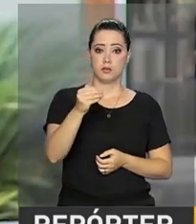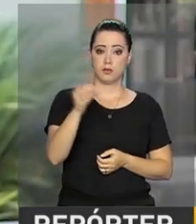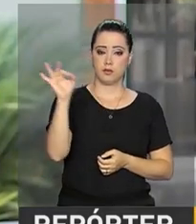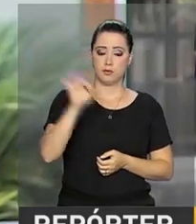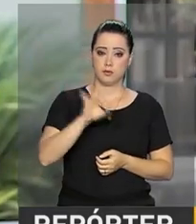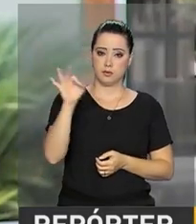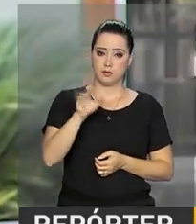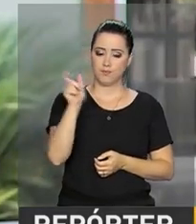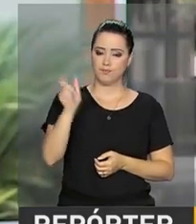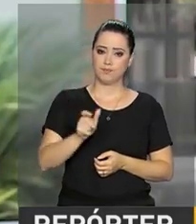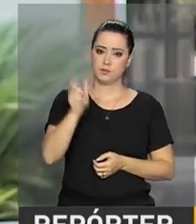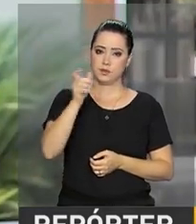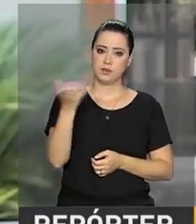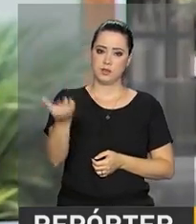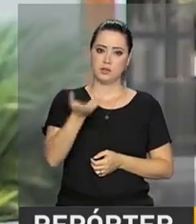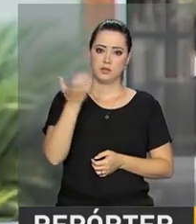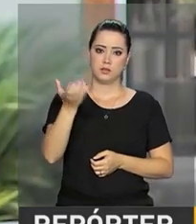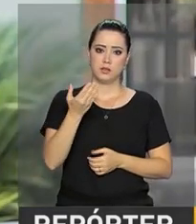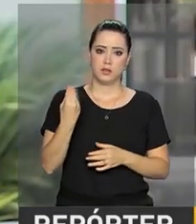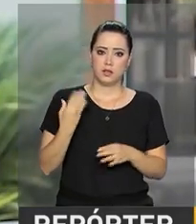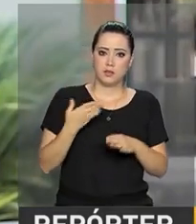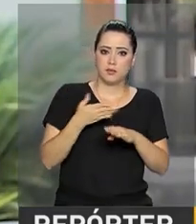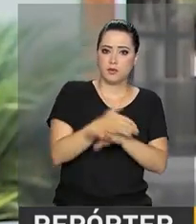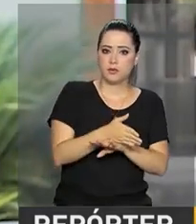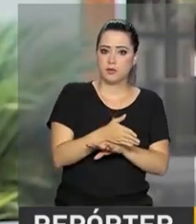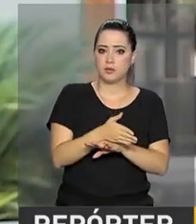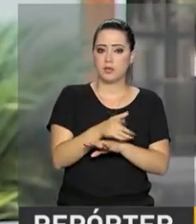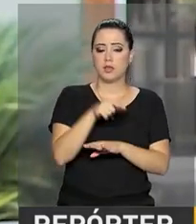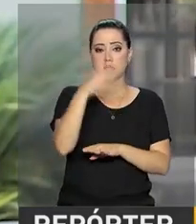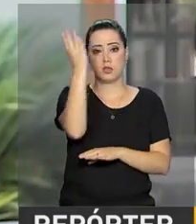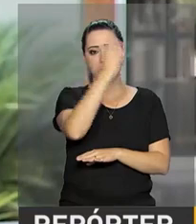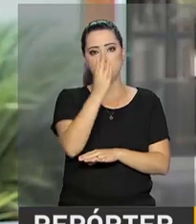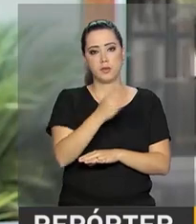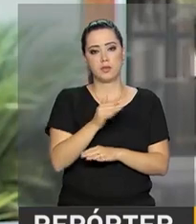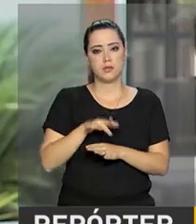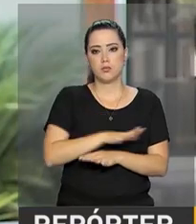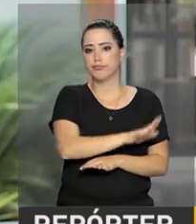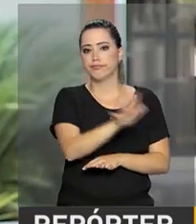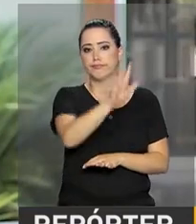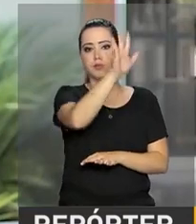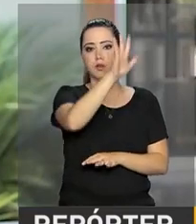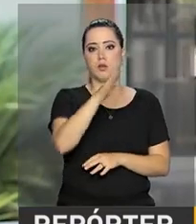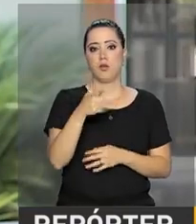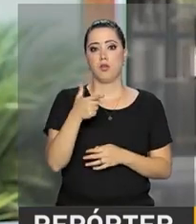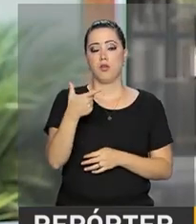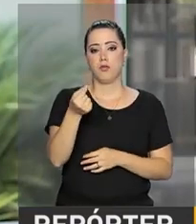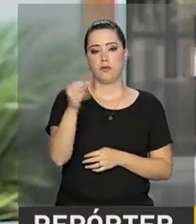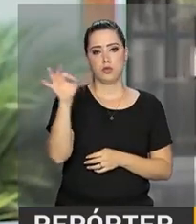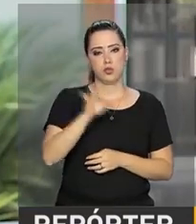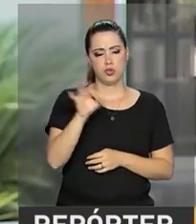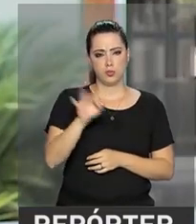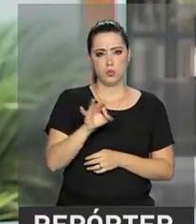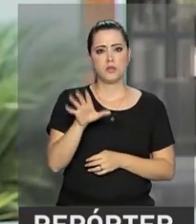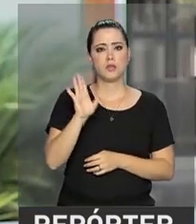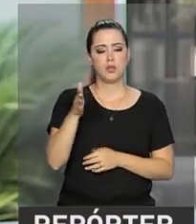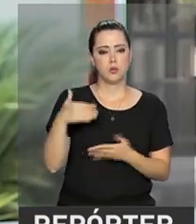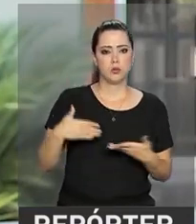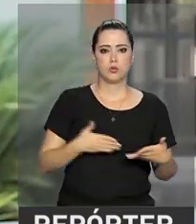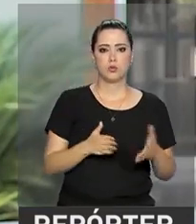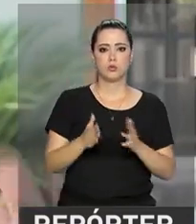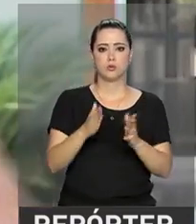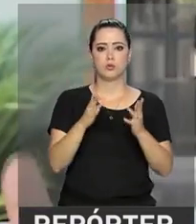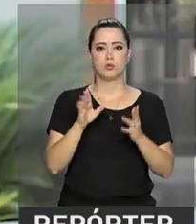dos imigrantes, eles querem a interiorização. 20%, né, fizeram o seu caminho,